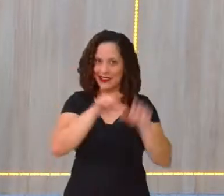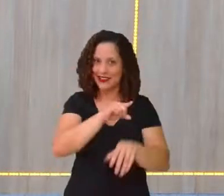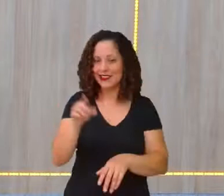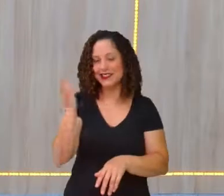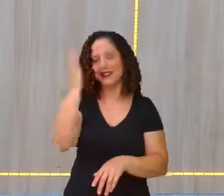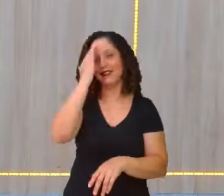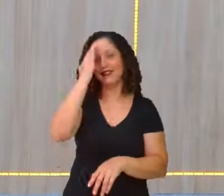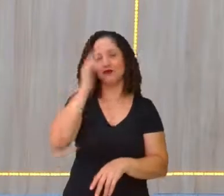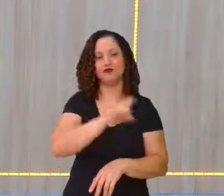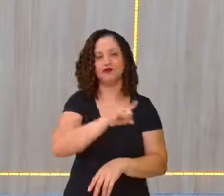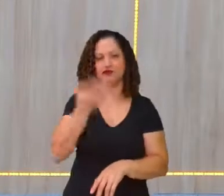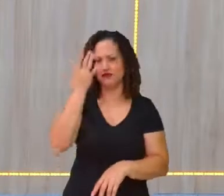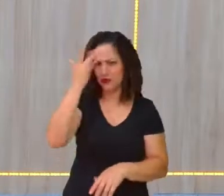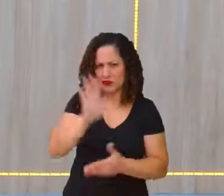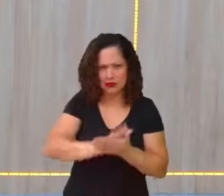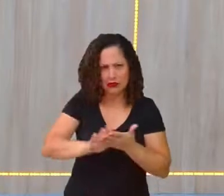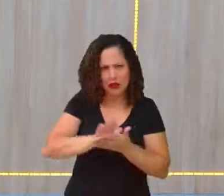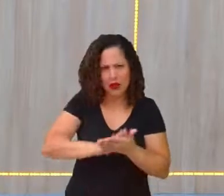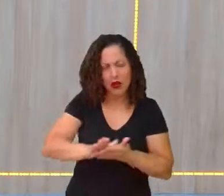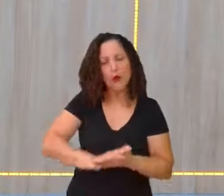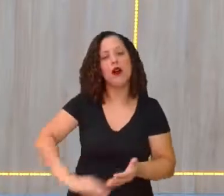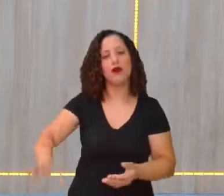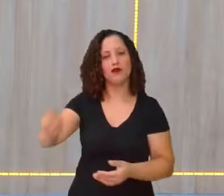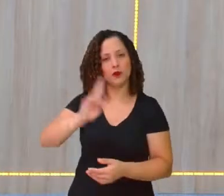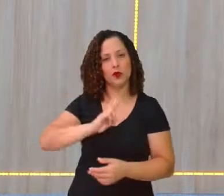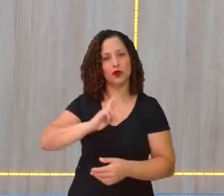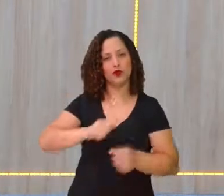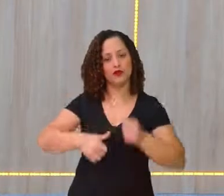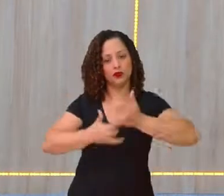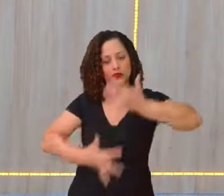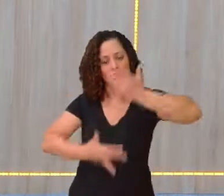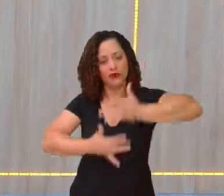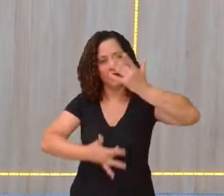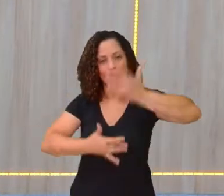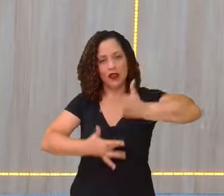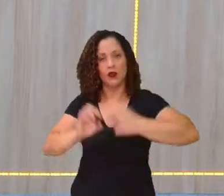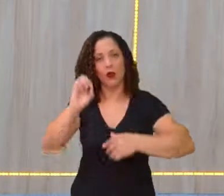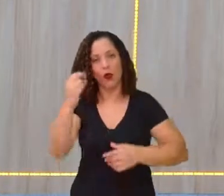não ficou, vocês podem mandar aí no chat para a professora Cláudia, ou então